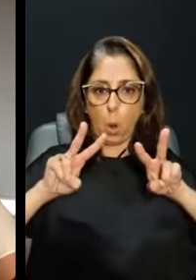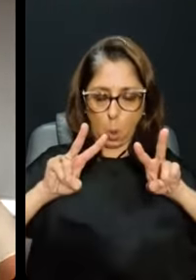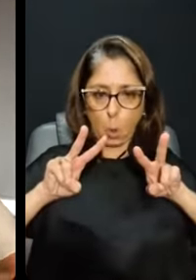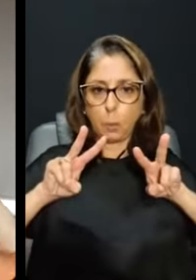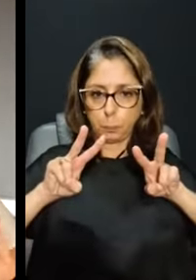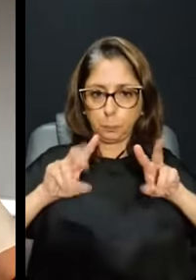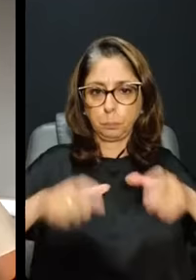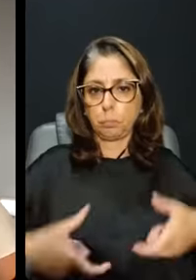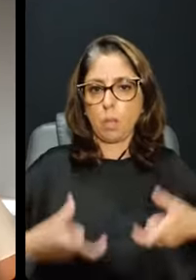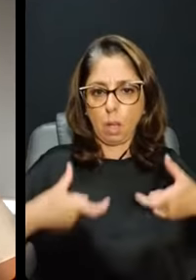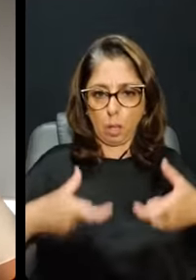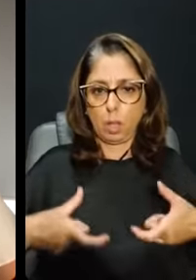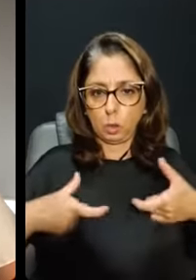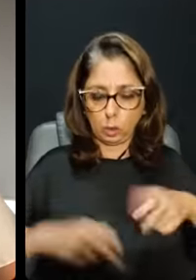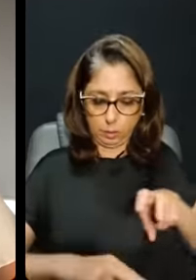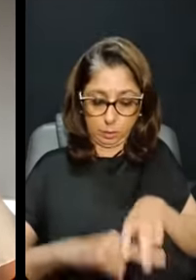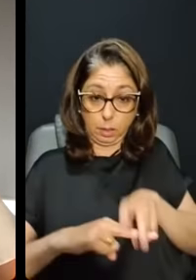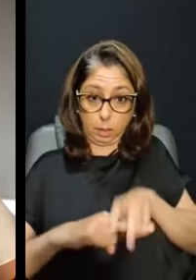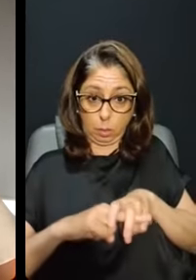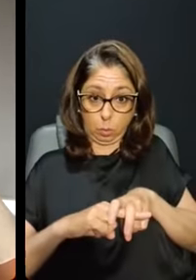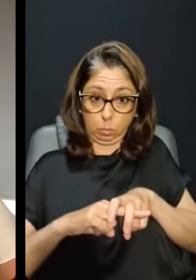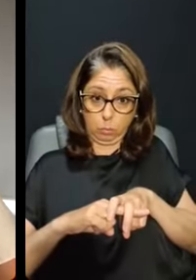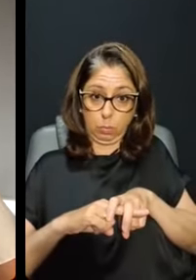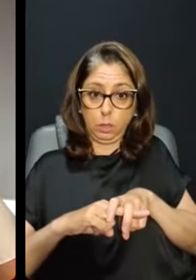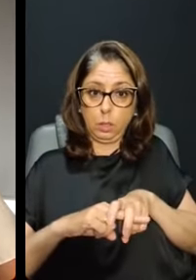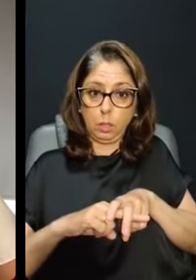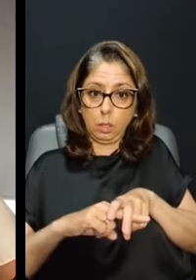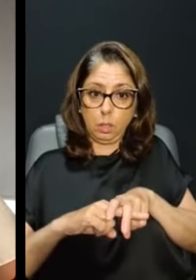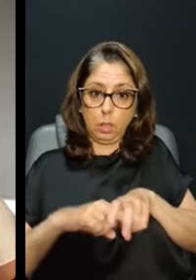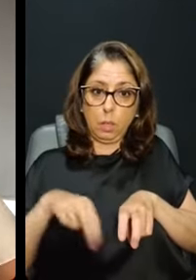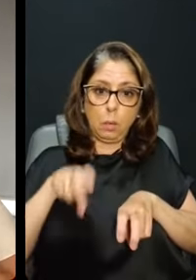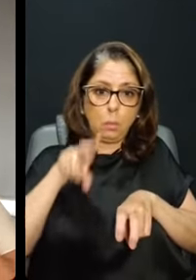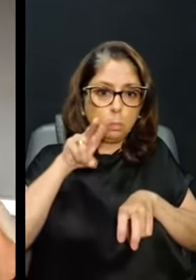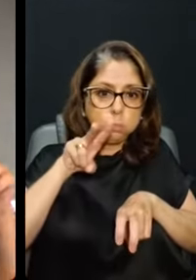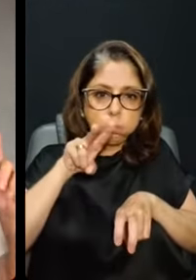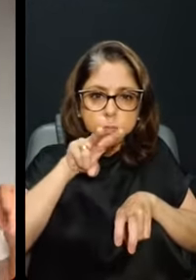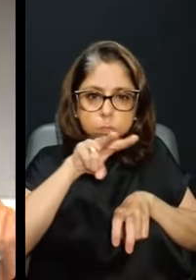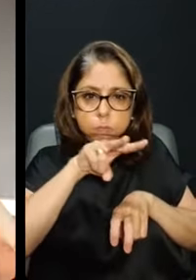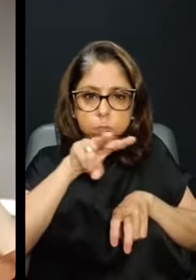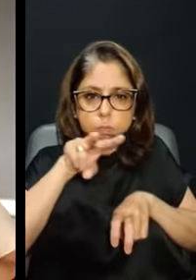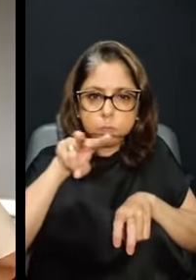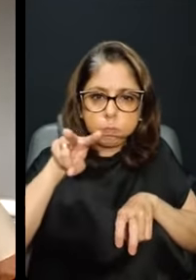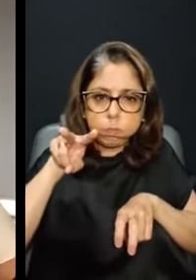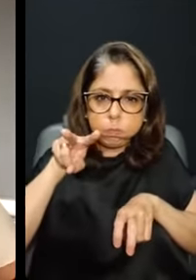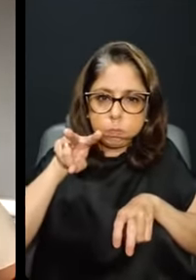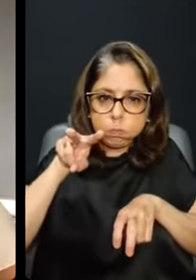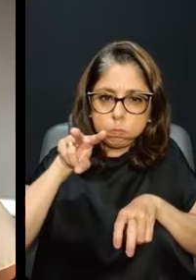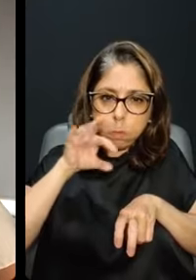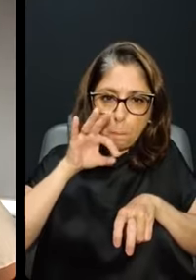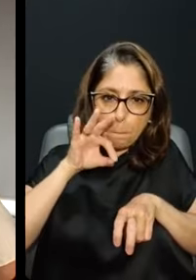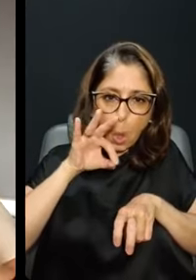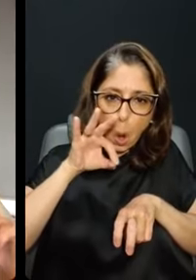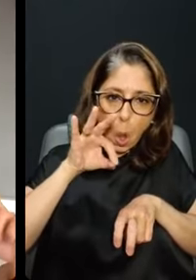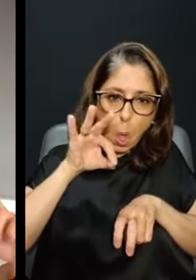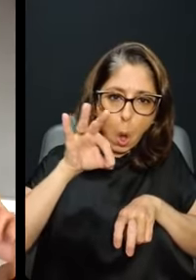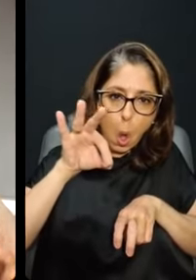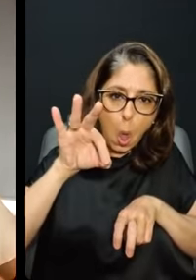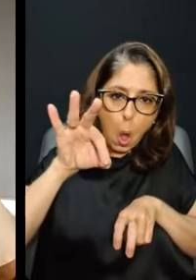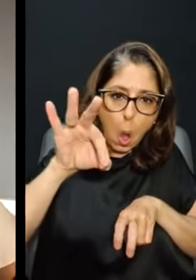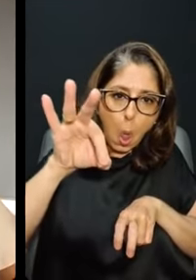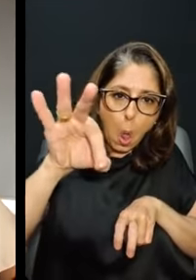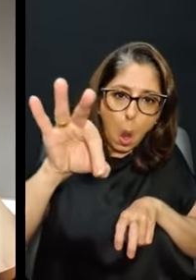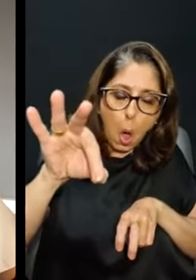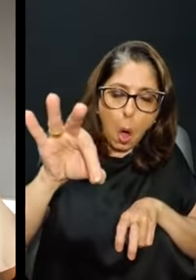enxergar determinado lugar. Como, por exemplo, um teatro. Você tem lá aquela área da boca